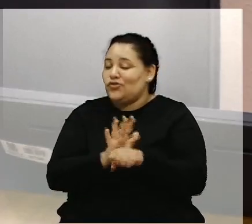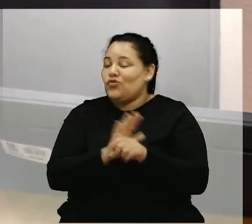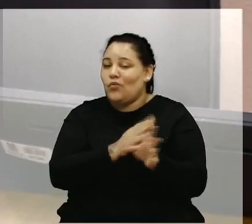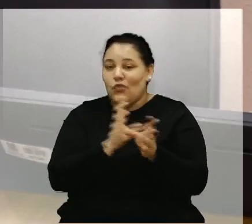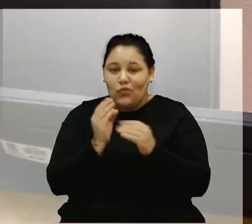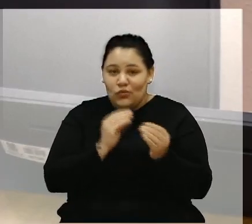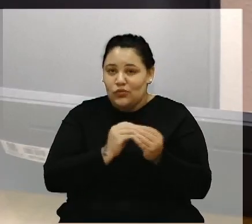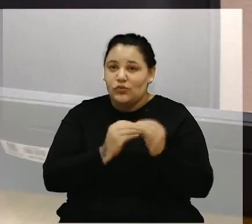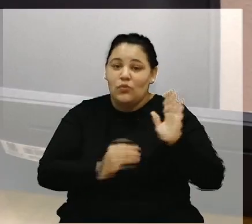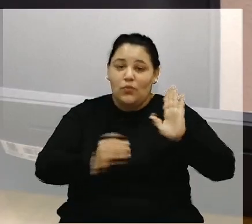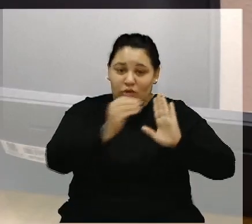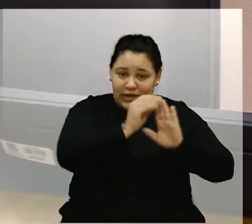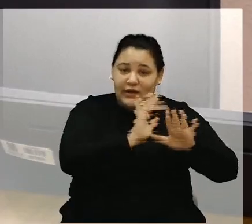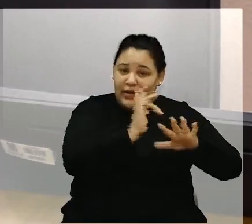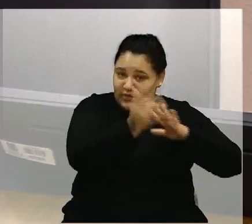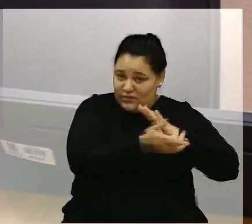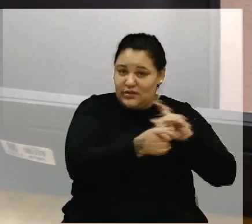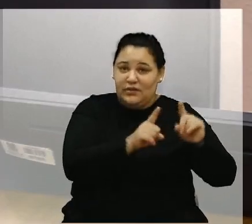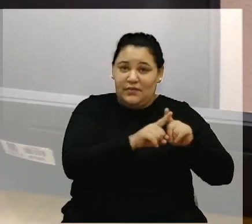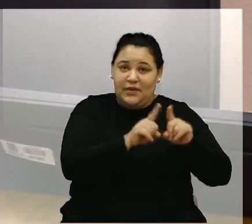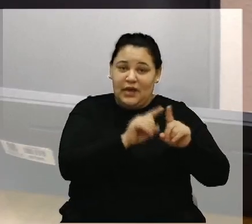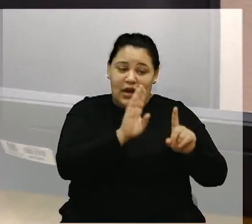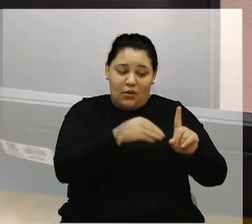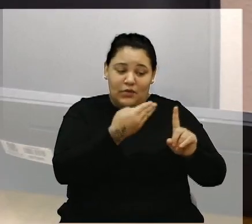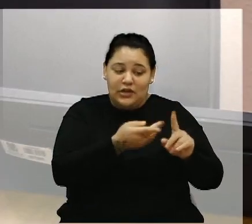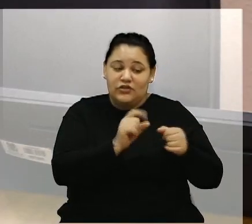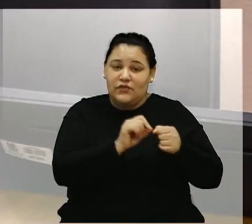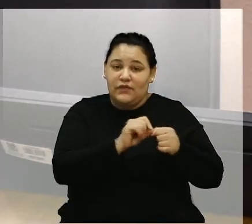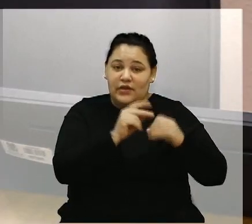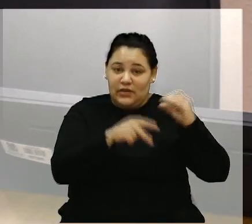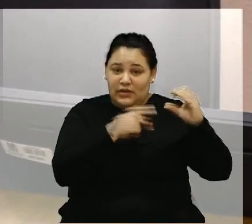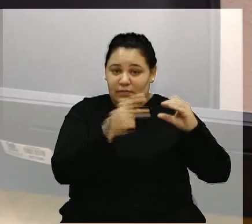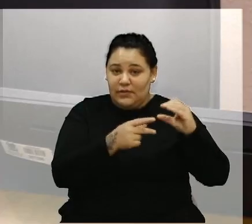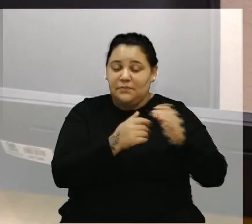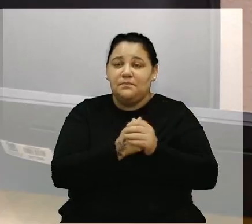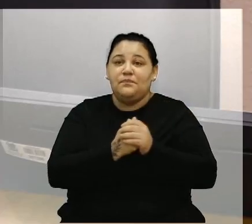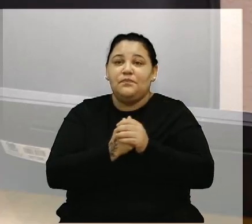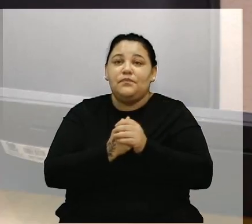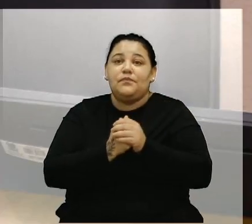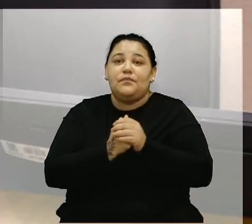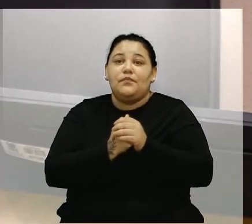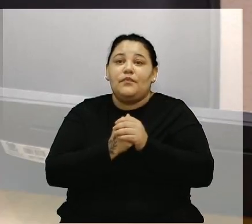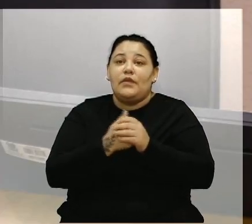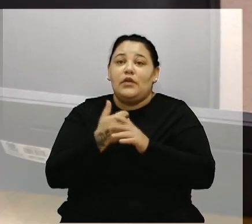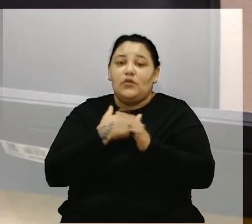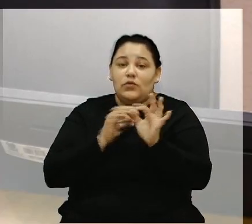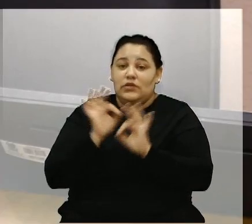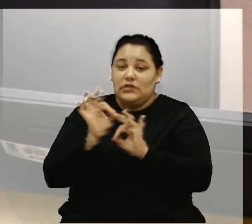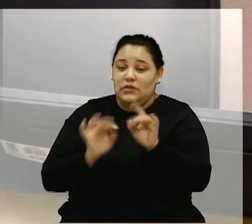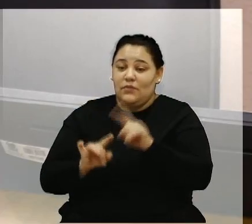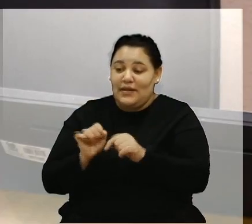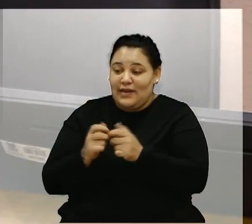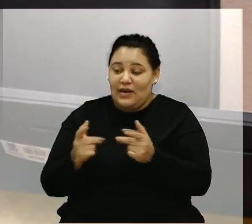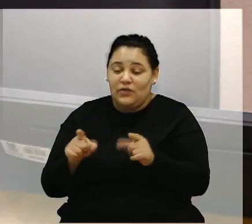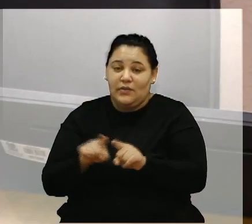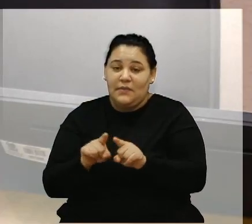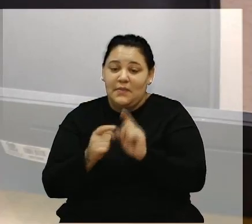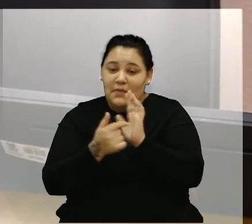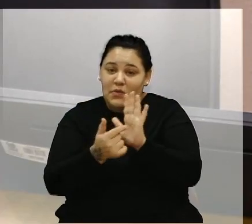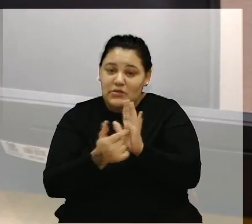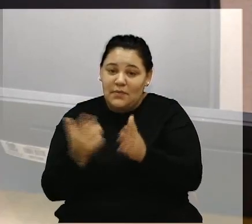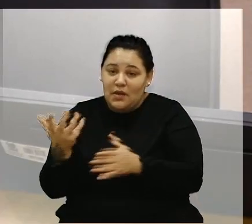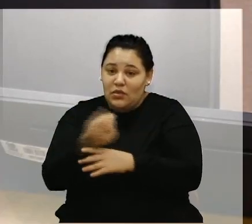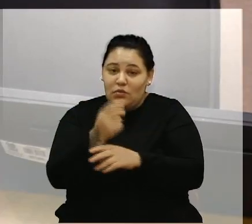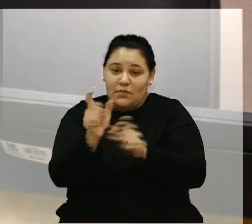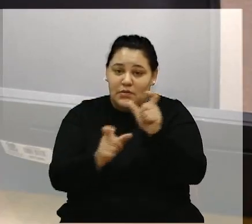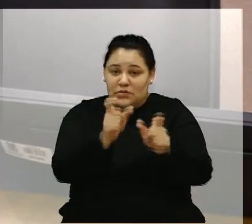até postaram nas suas redes sociais essa homenagem feita pela Câmara de Caxias, né? E tô preparando um material até para mostrar para as pessoas